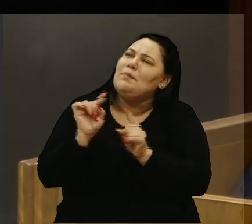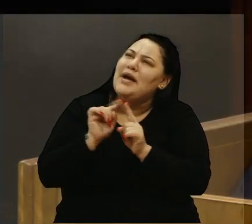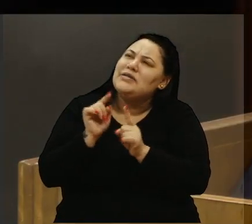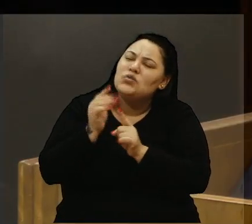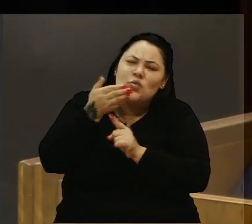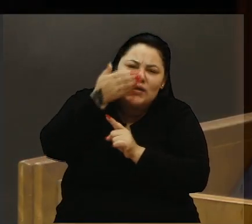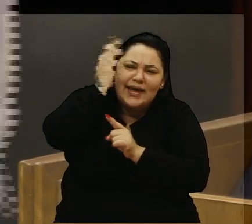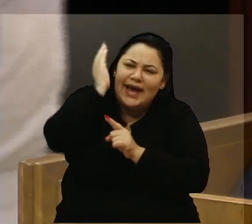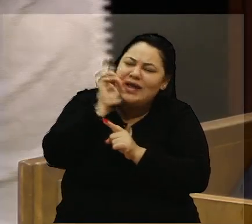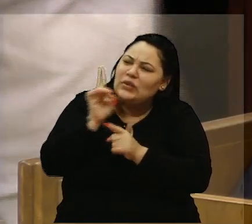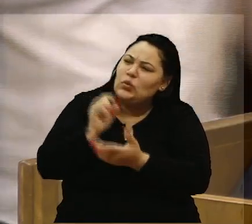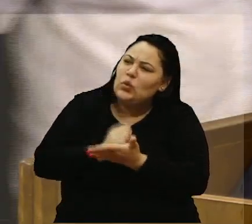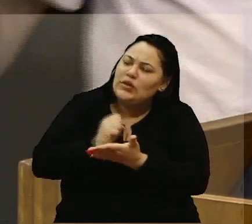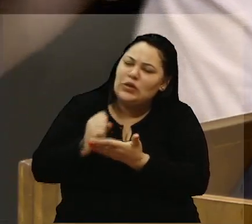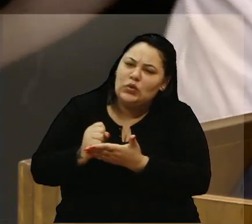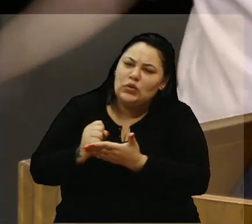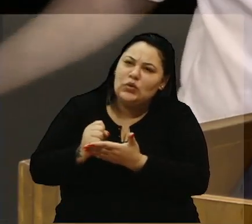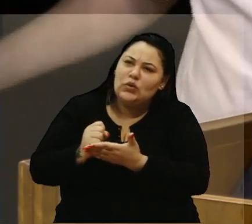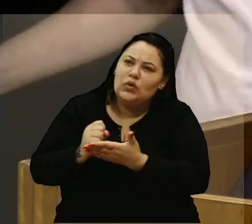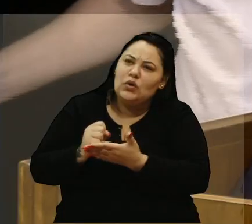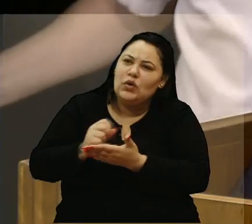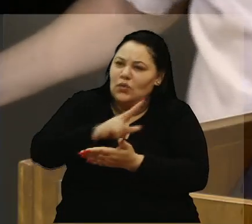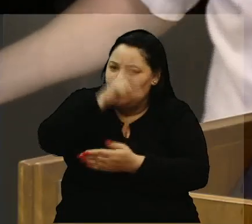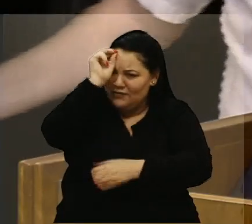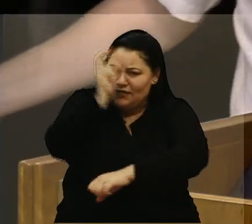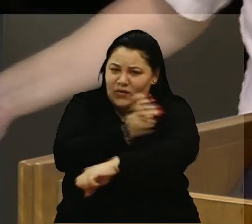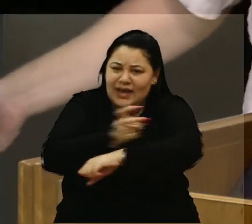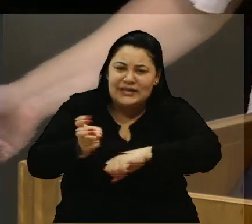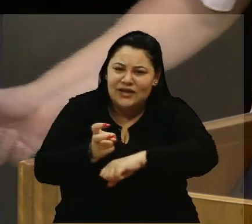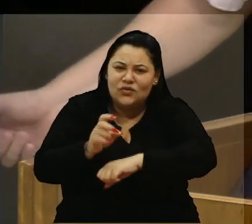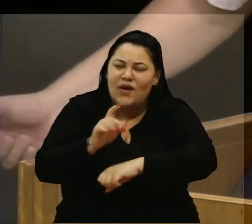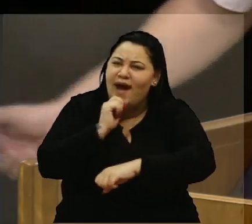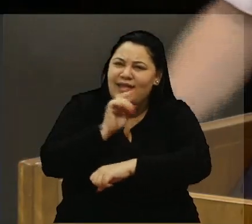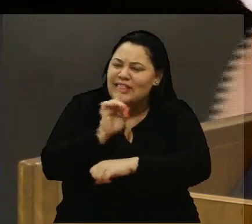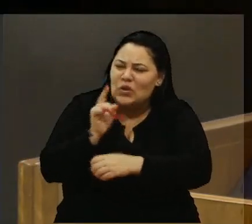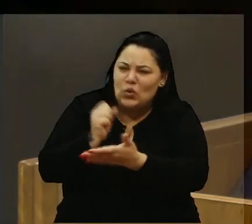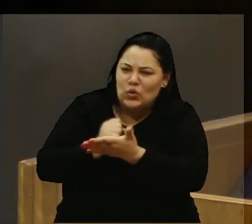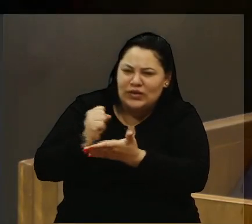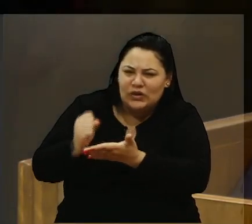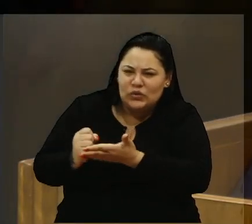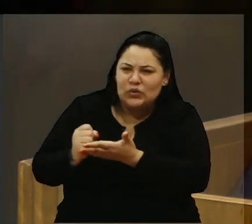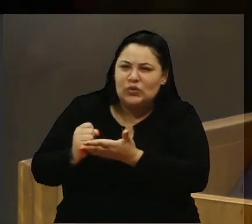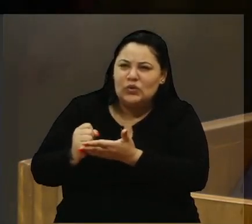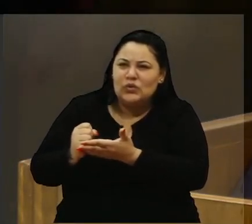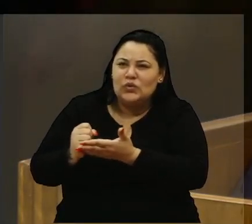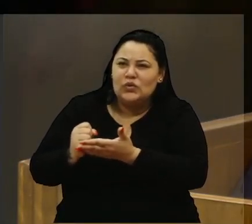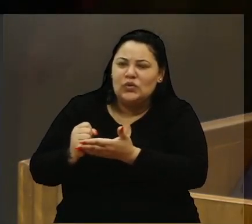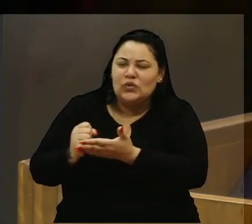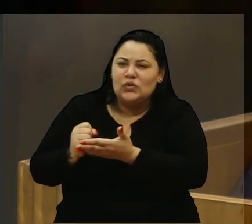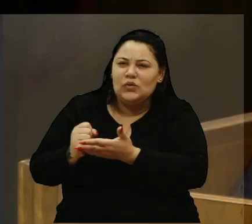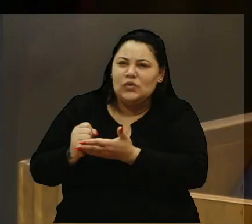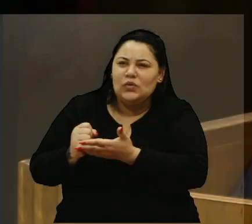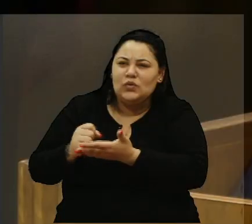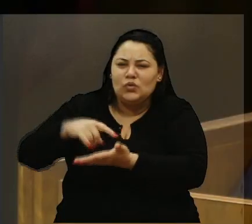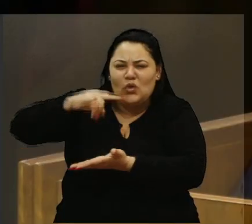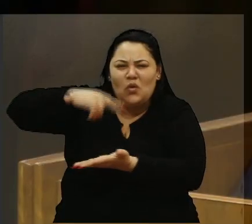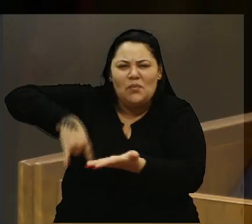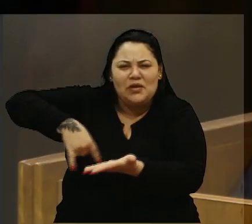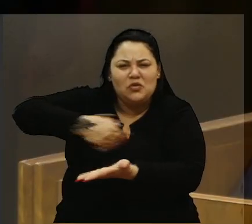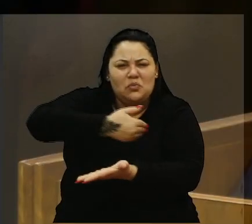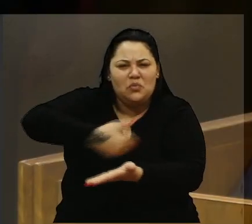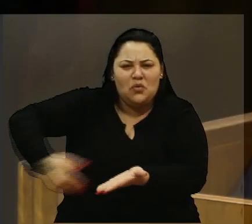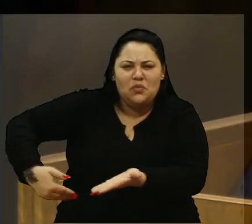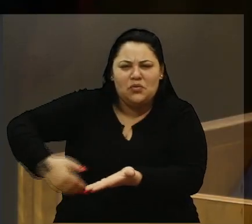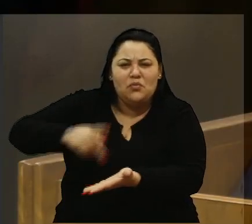contratado, o prefeito Cassado não tinha contratado o tal do prontuário público, que era um